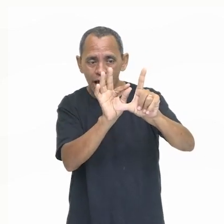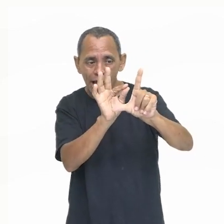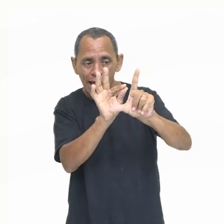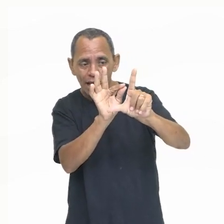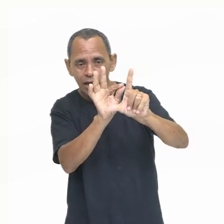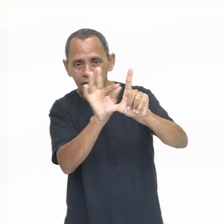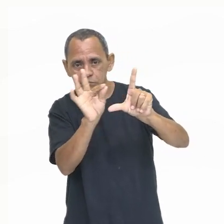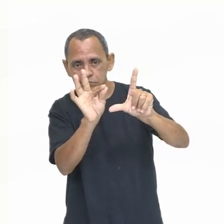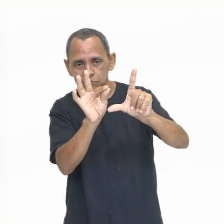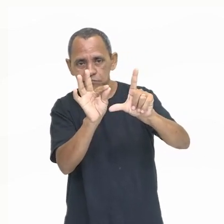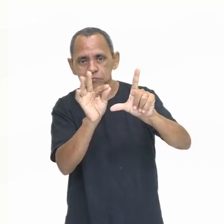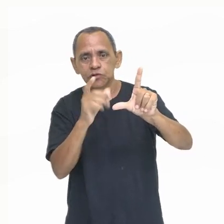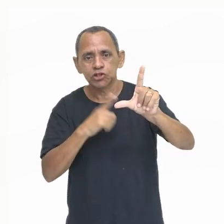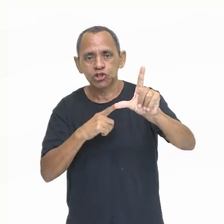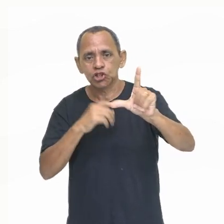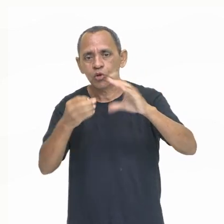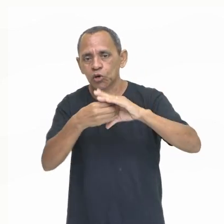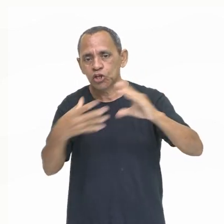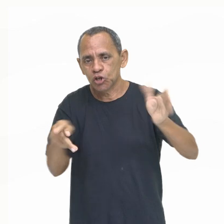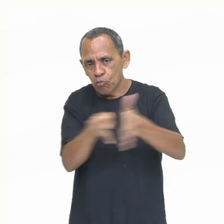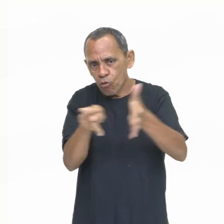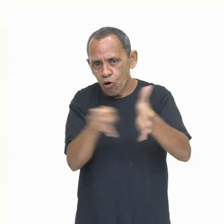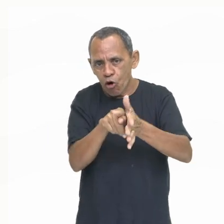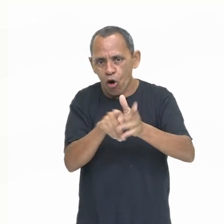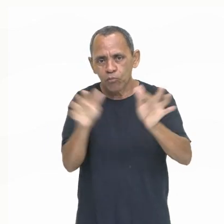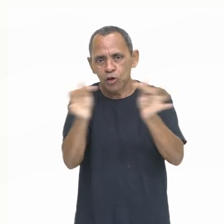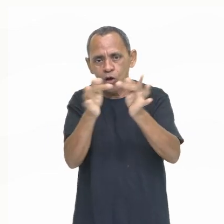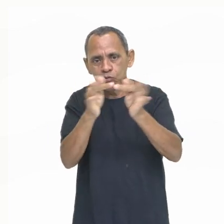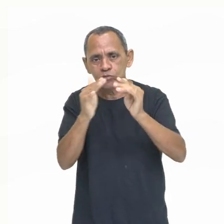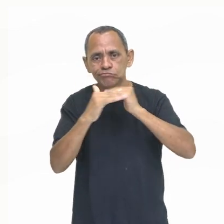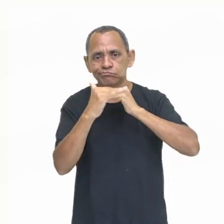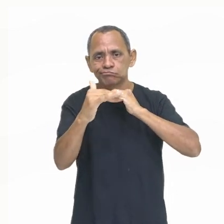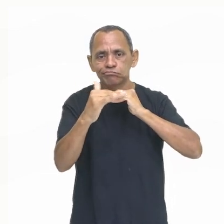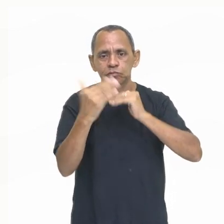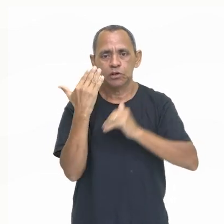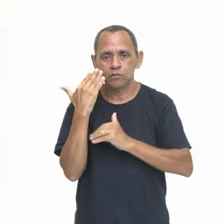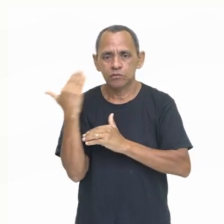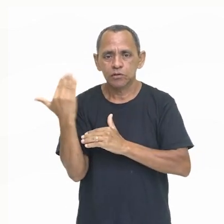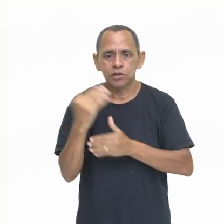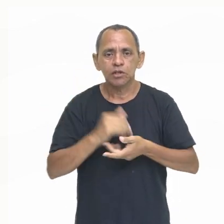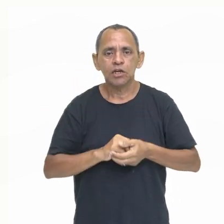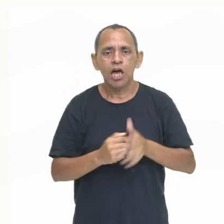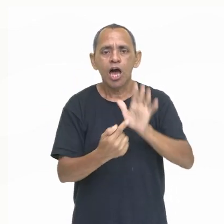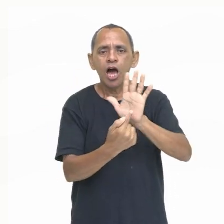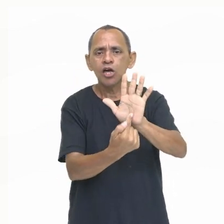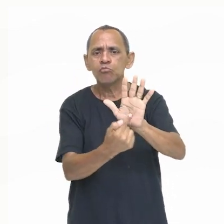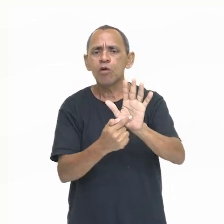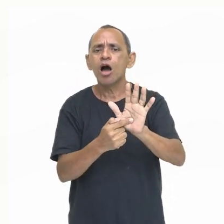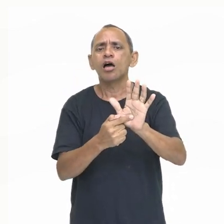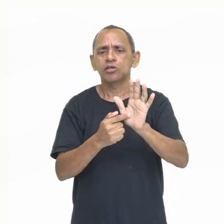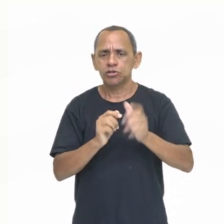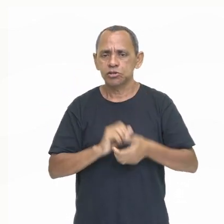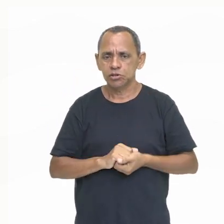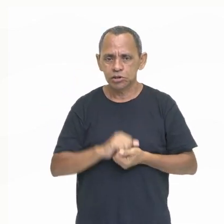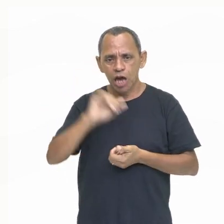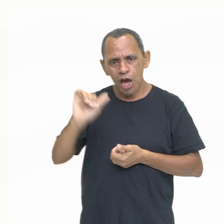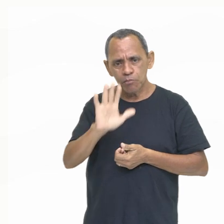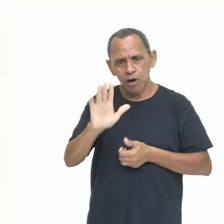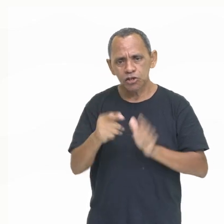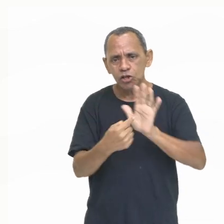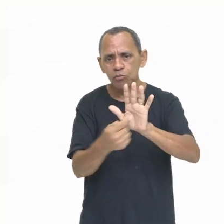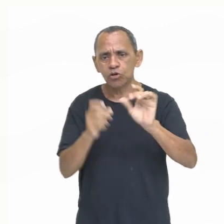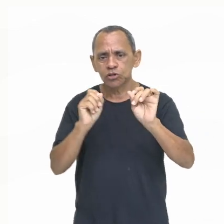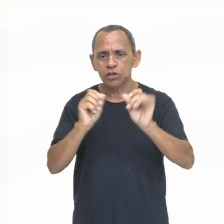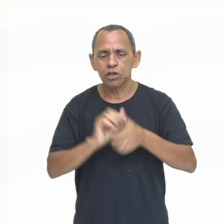uma função constante. Então, qual é o intervalo? E você vai olhar para cá, para o domínio, para o x da nossa função. Qual é o